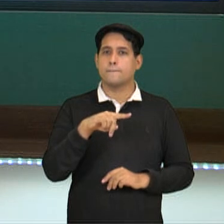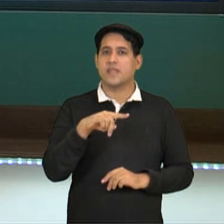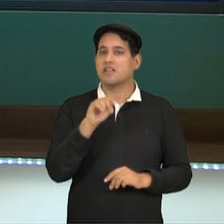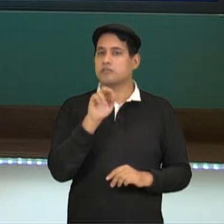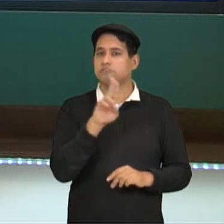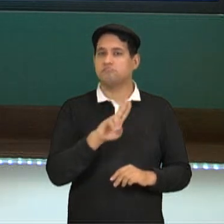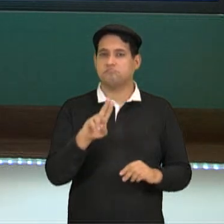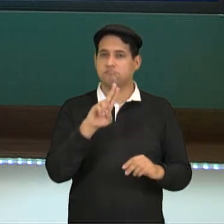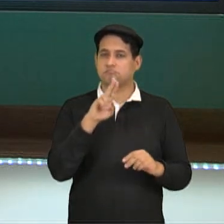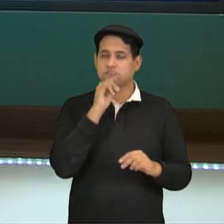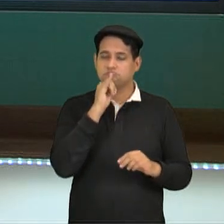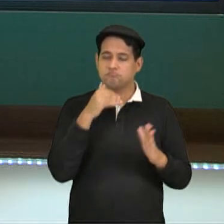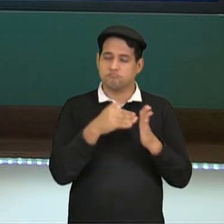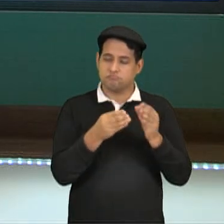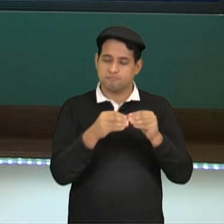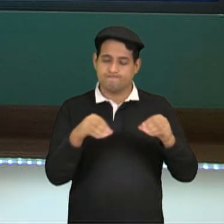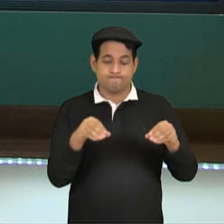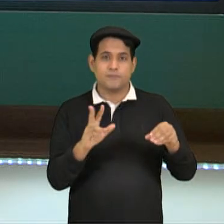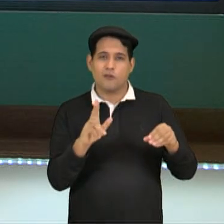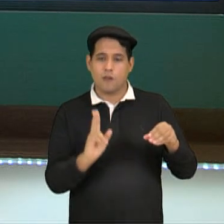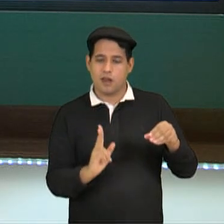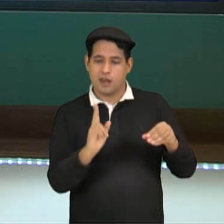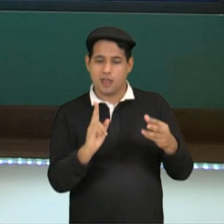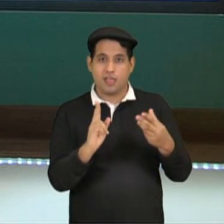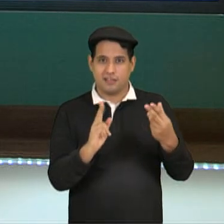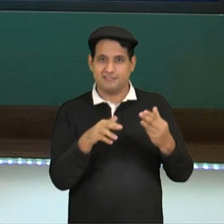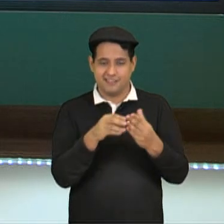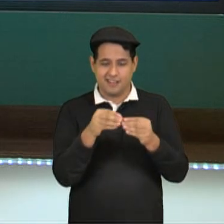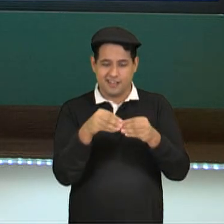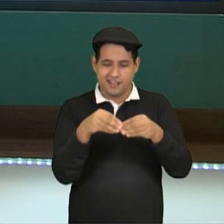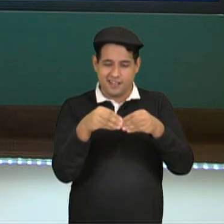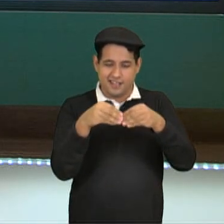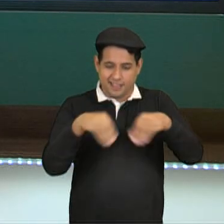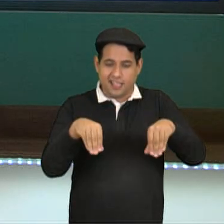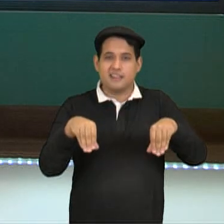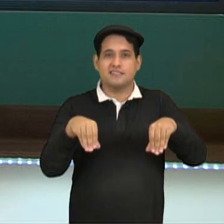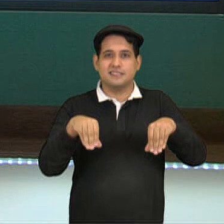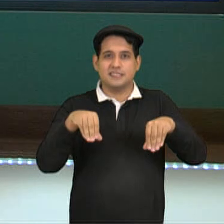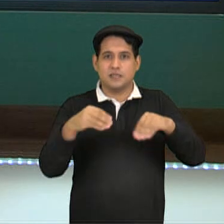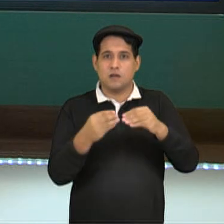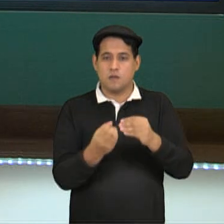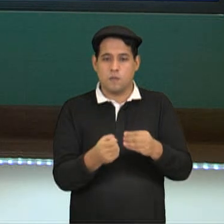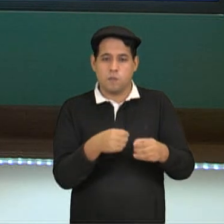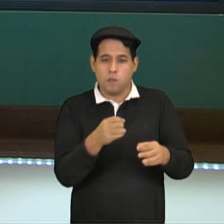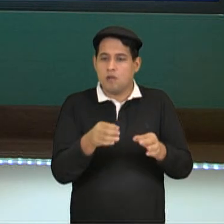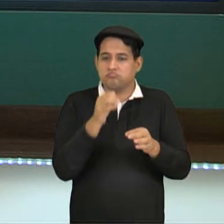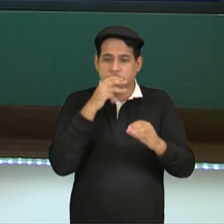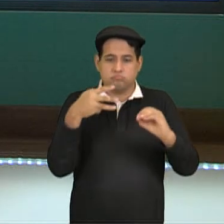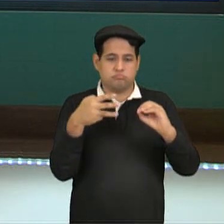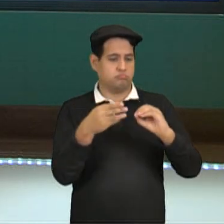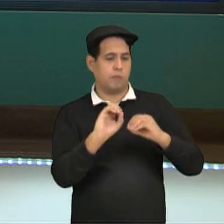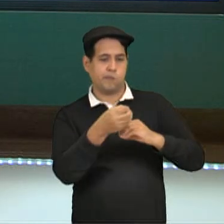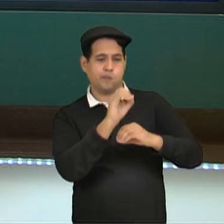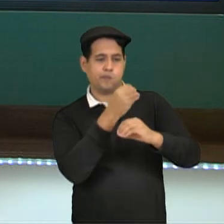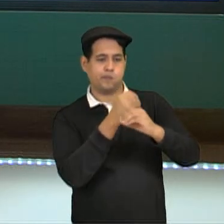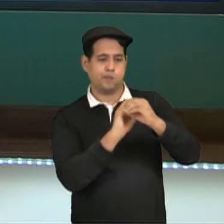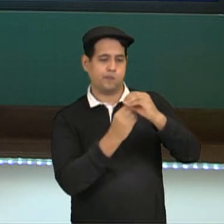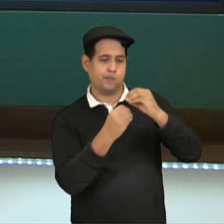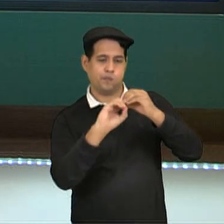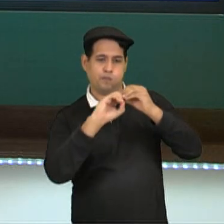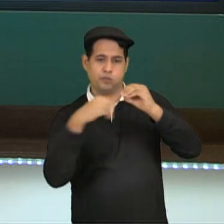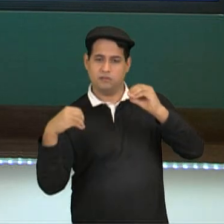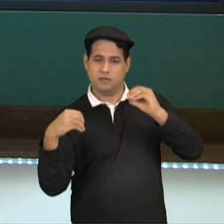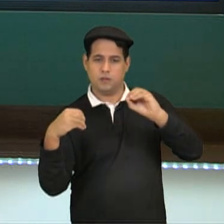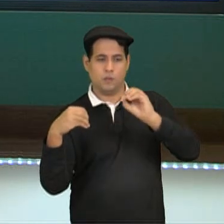funciona como tesoura biológica, ela pode cortar qualquer molécula de DNA de qualquer organismo em